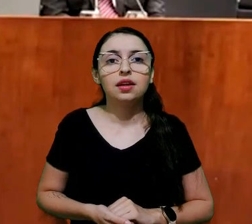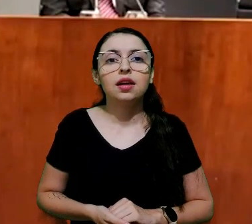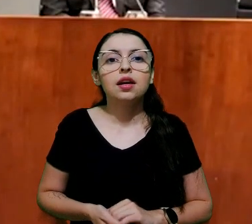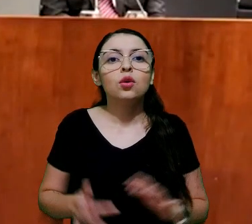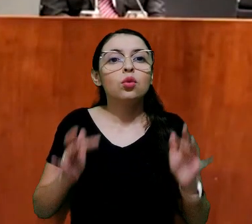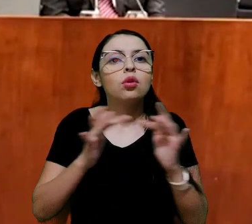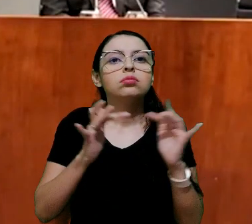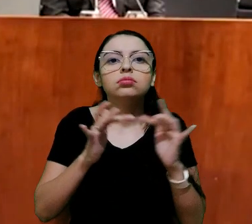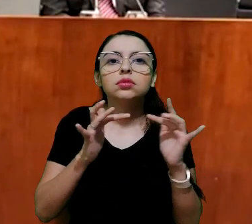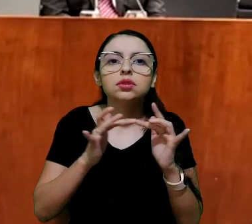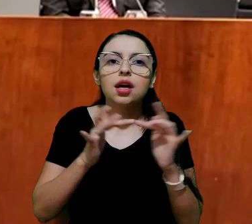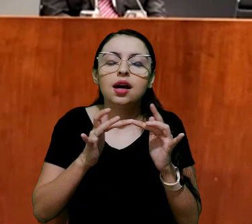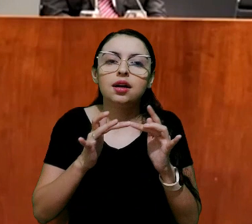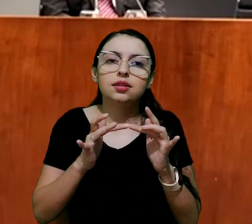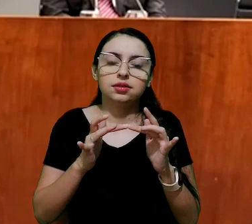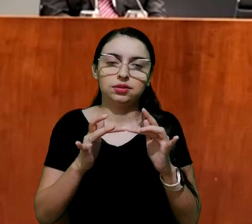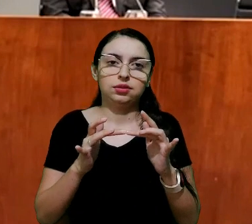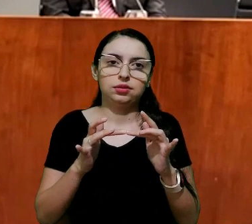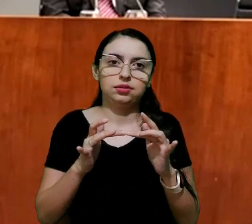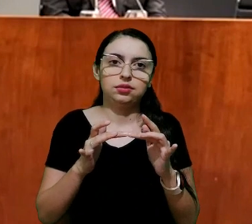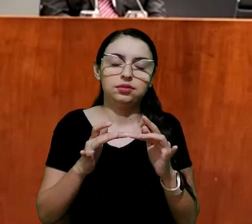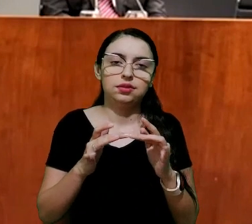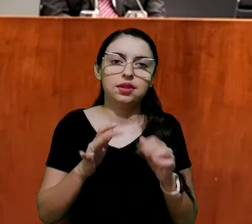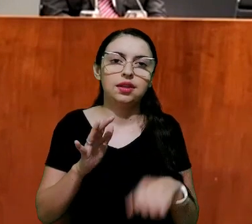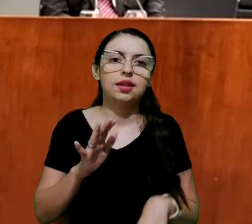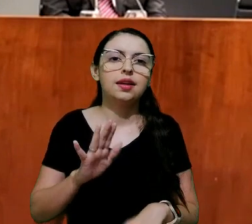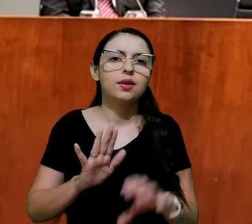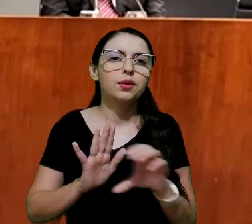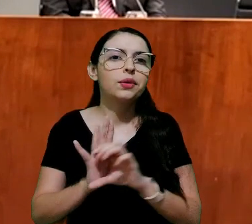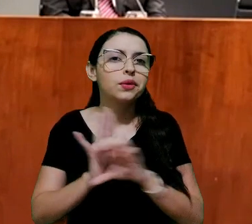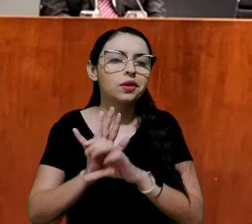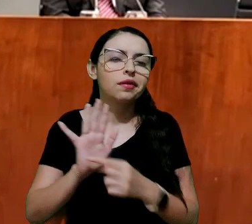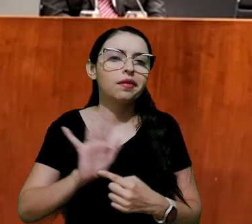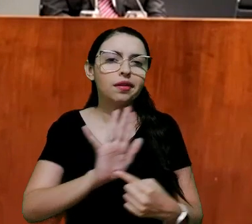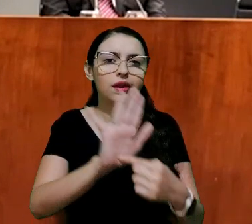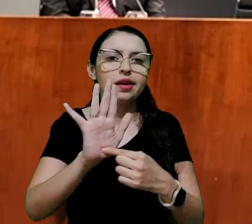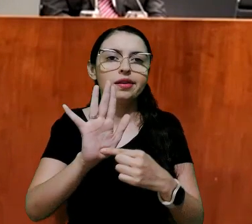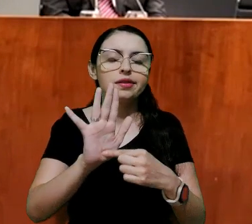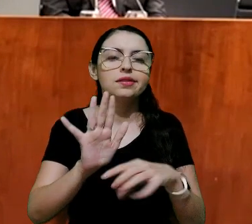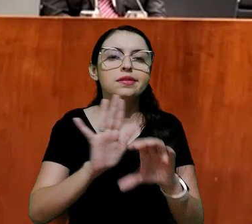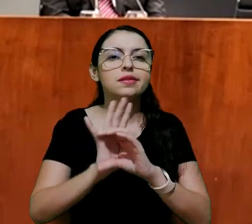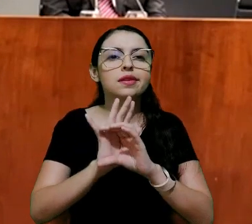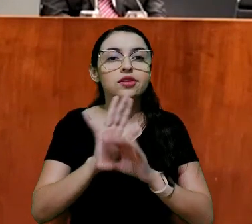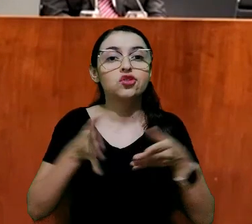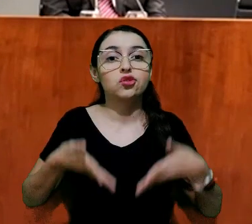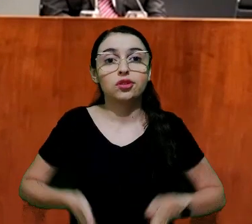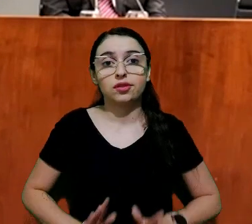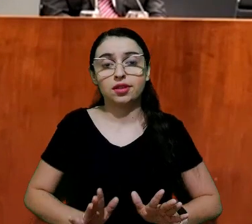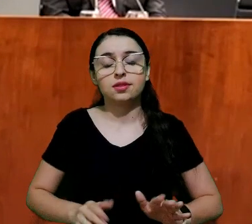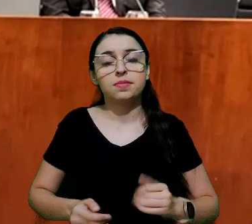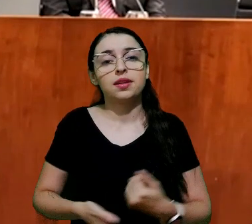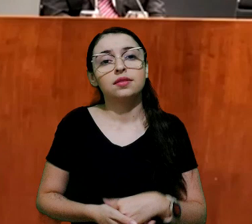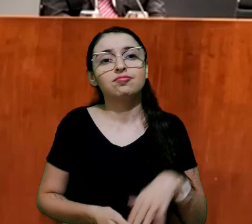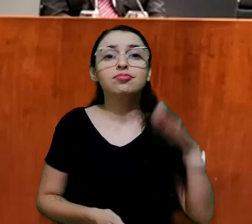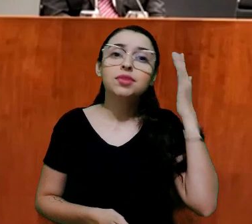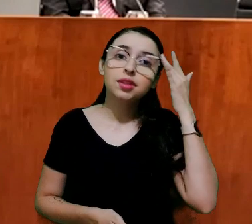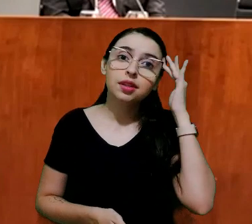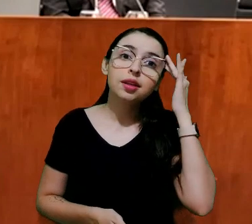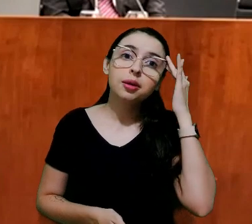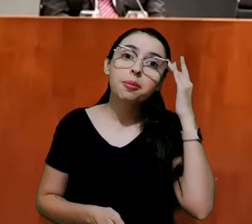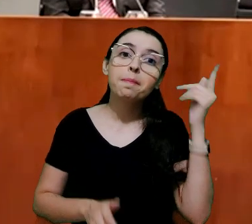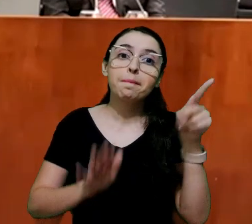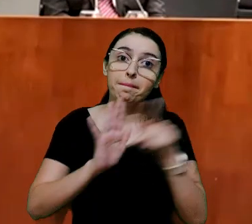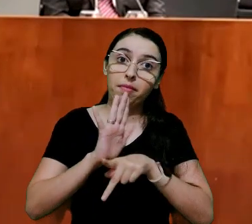fato que se comprova por certidão. E certidão, os senhores sabem, faz prova legal. O juiz não